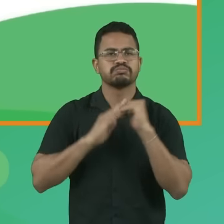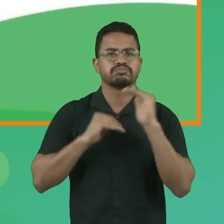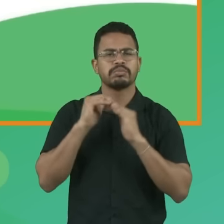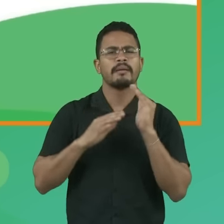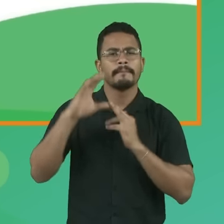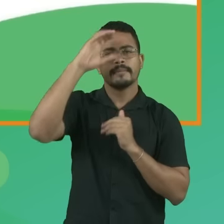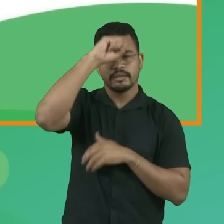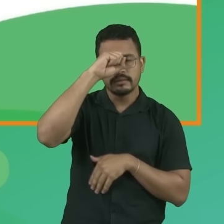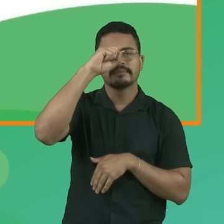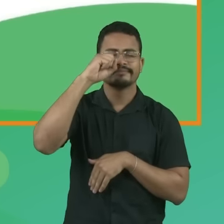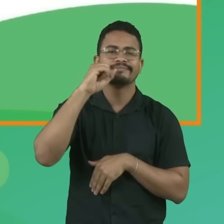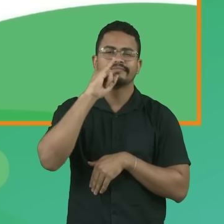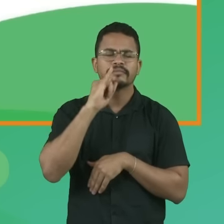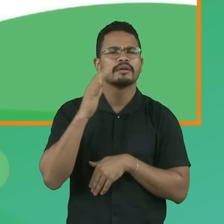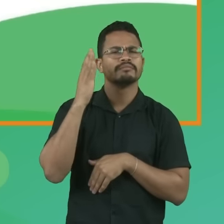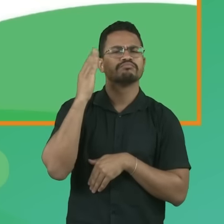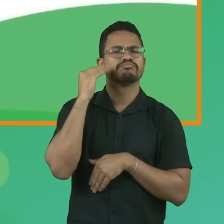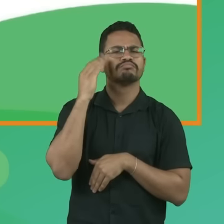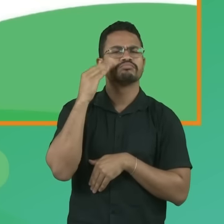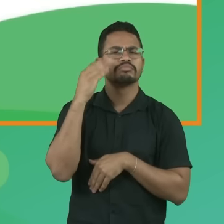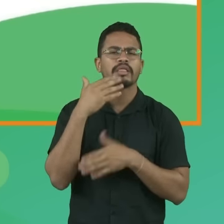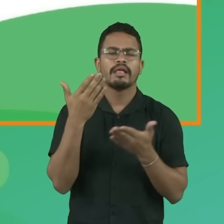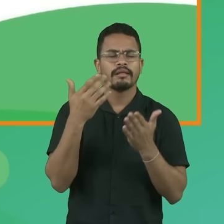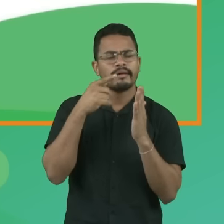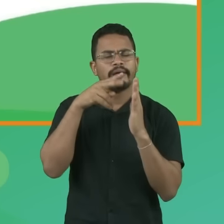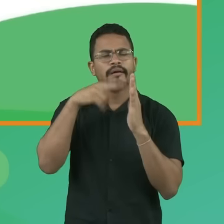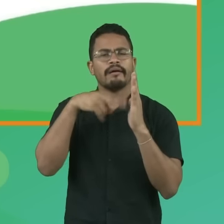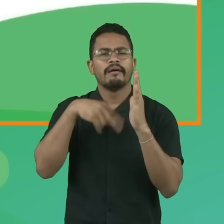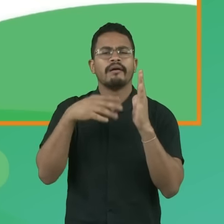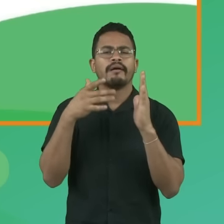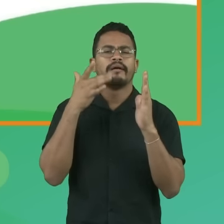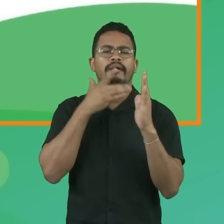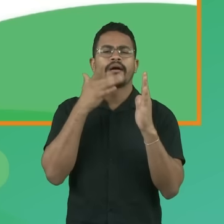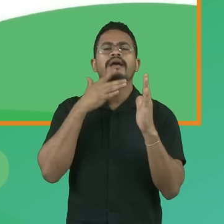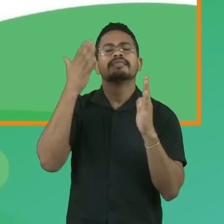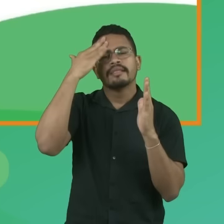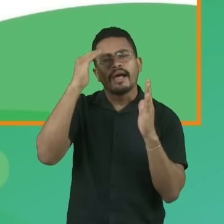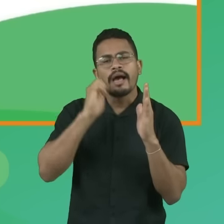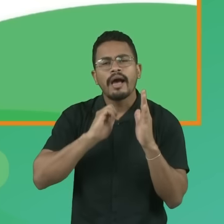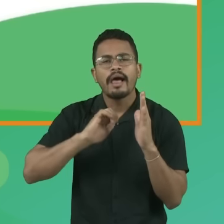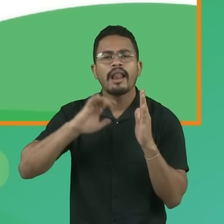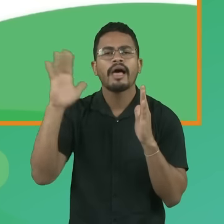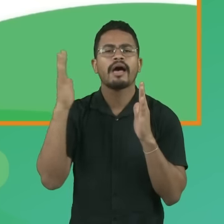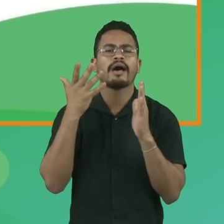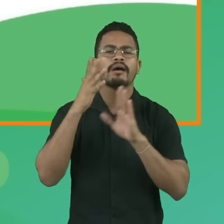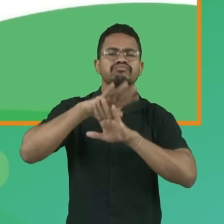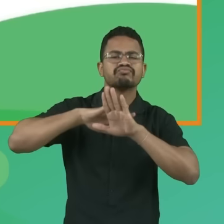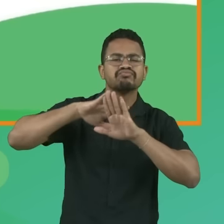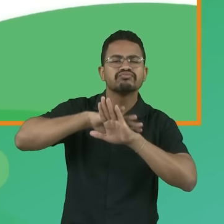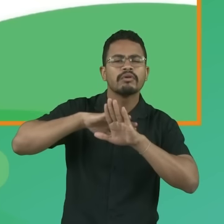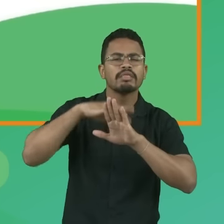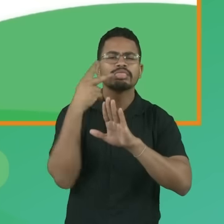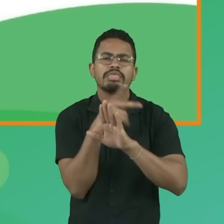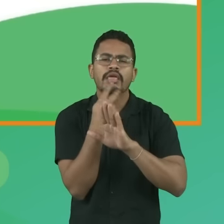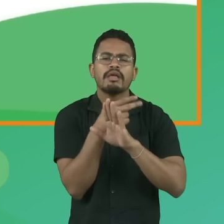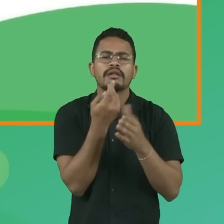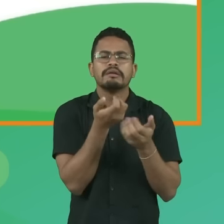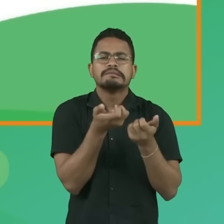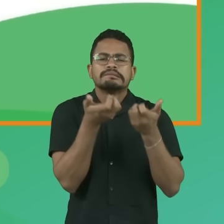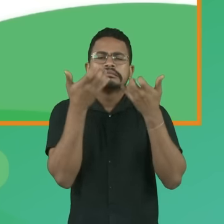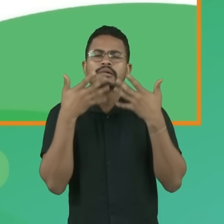essa facilidade em entender o texto, destrinchar, né? Ver ali o que ele está querendo dizer para você,